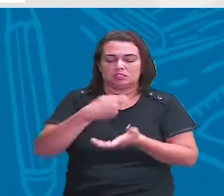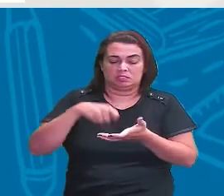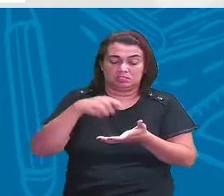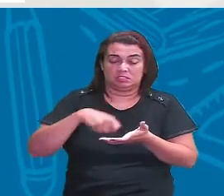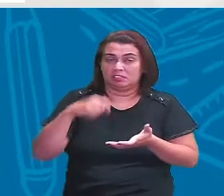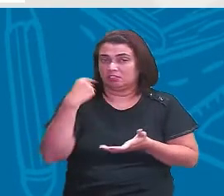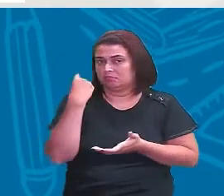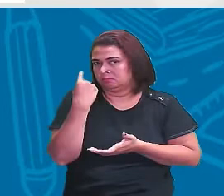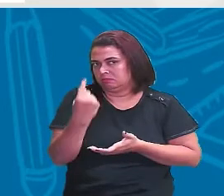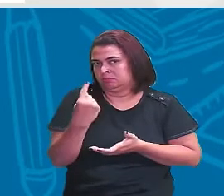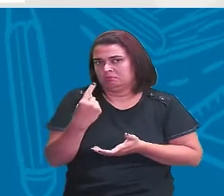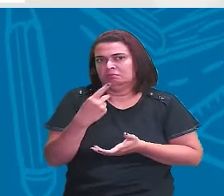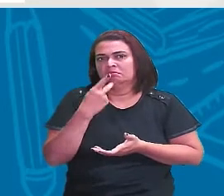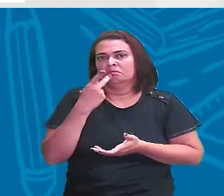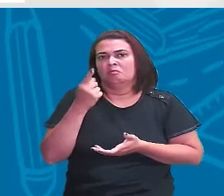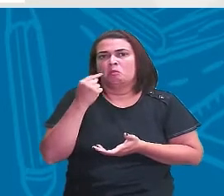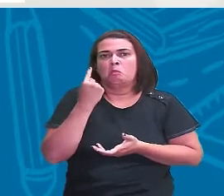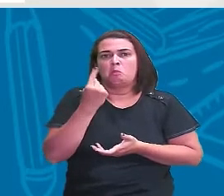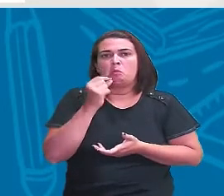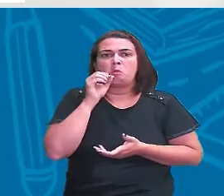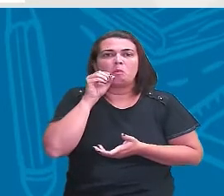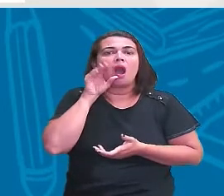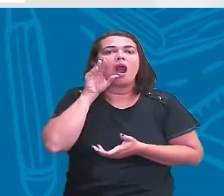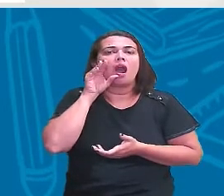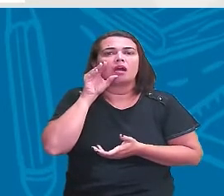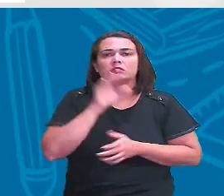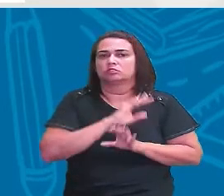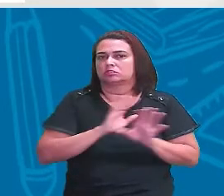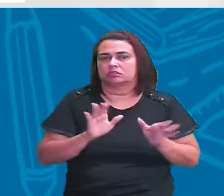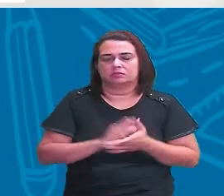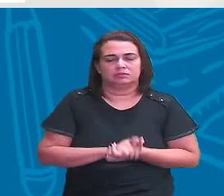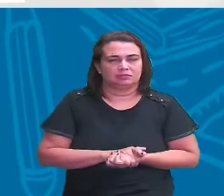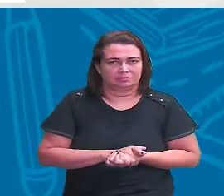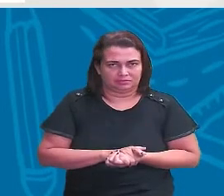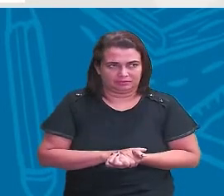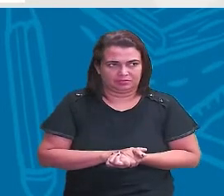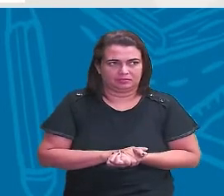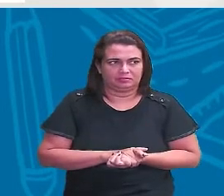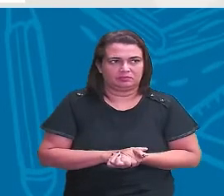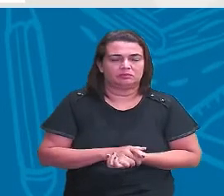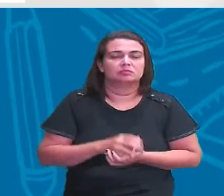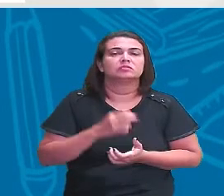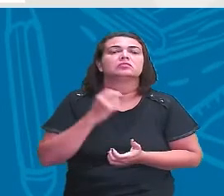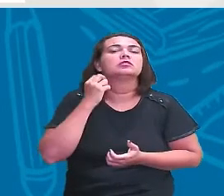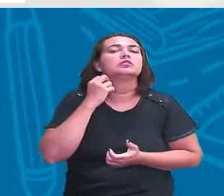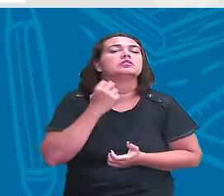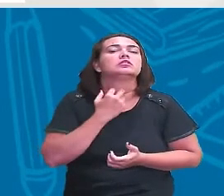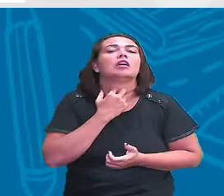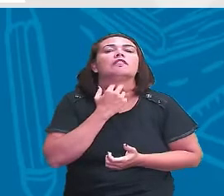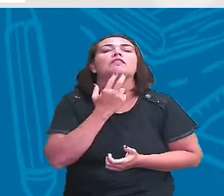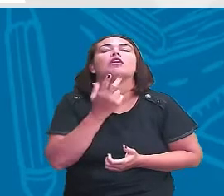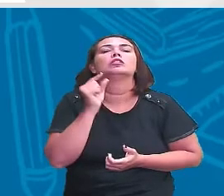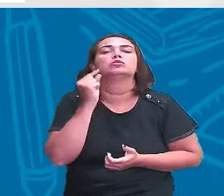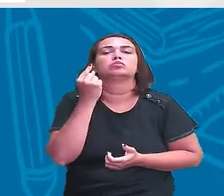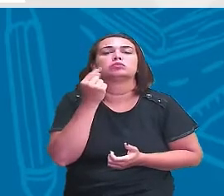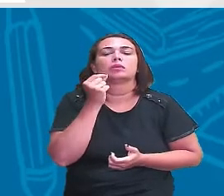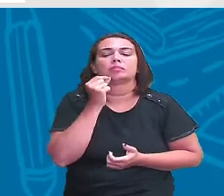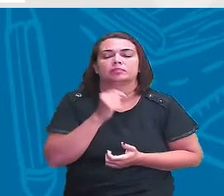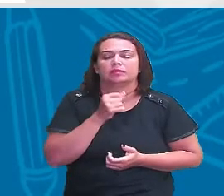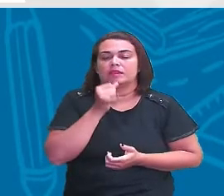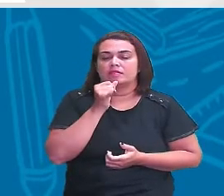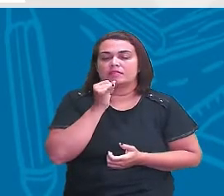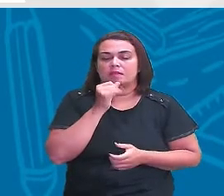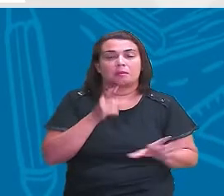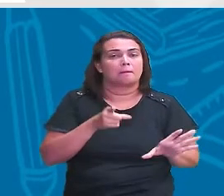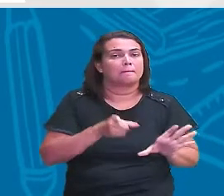sílaba e a gente pronuncia uma única vez. Emitimos esse som uma única vez. Por exemplo,